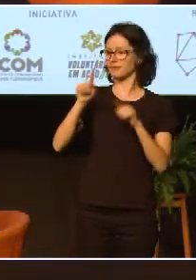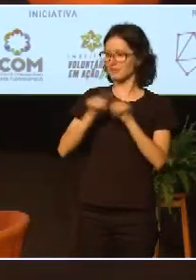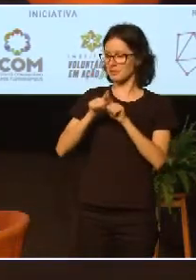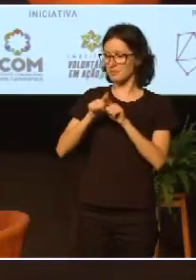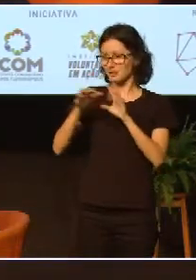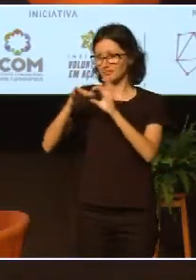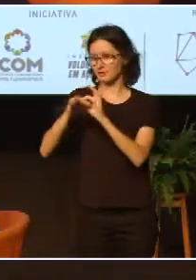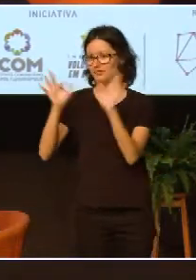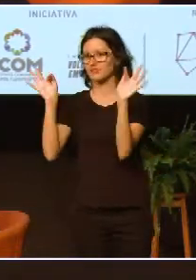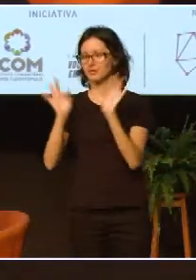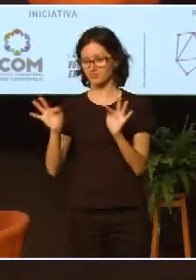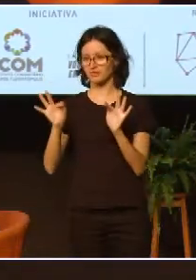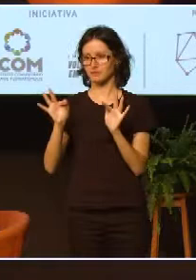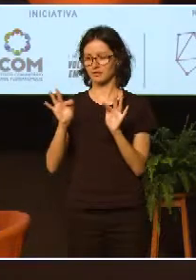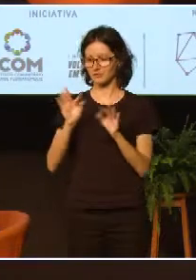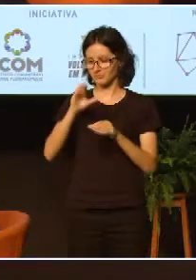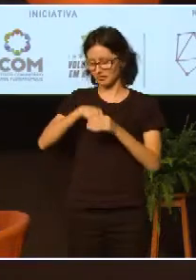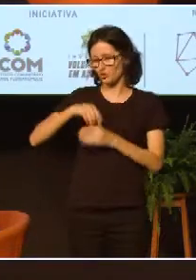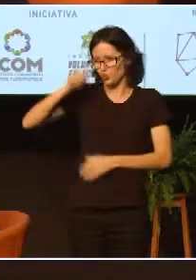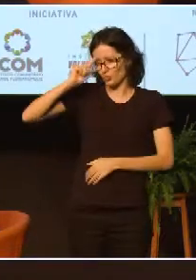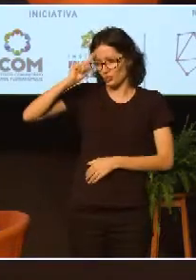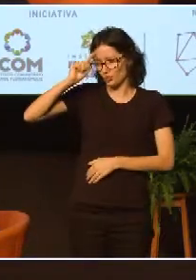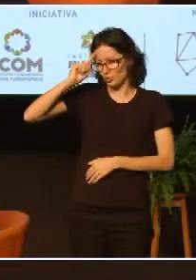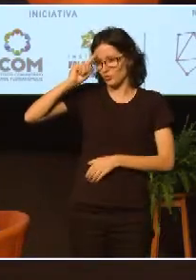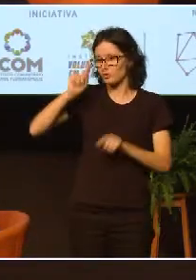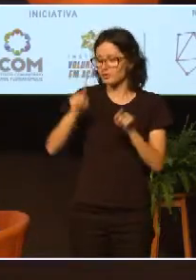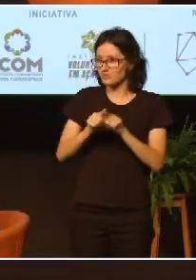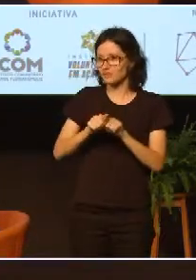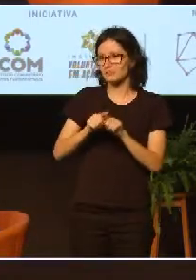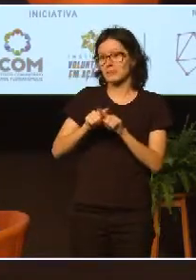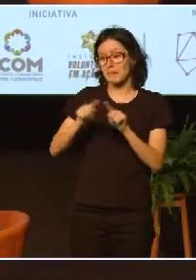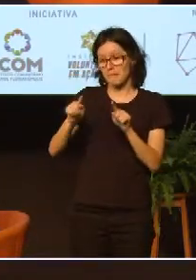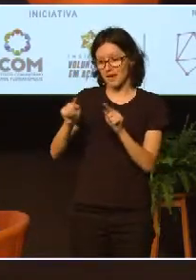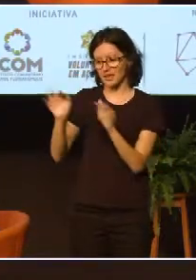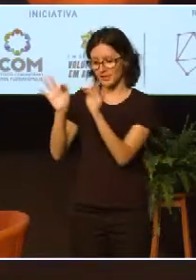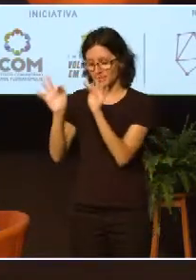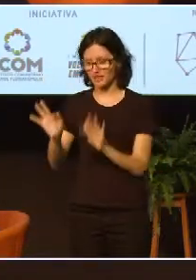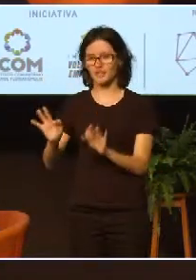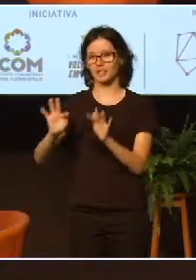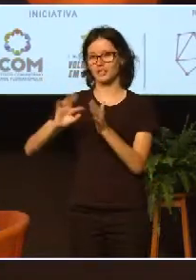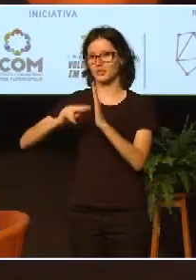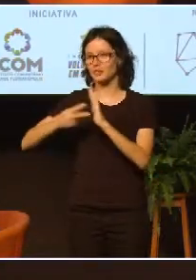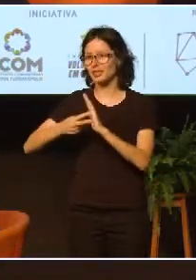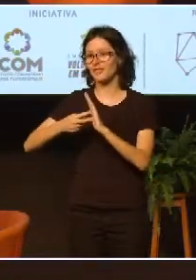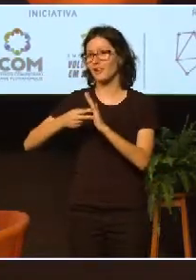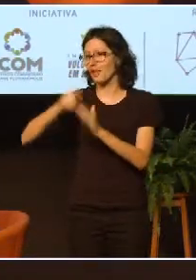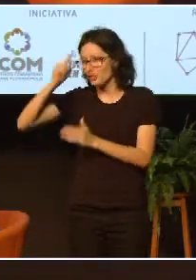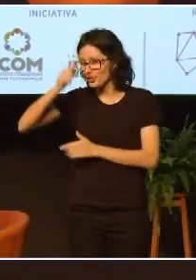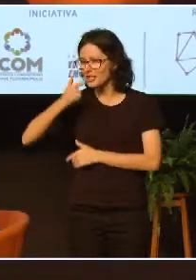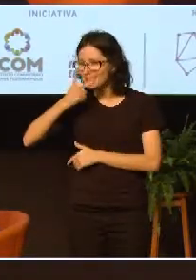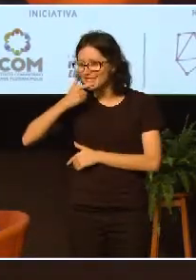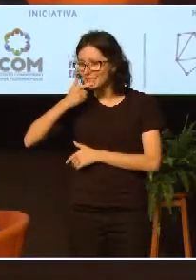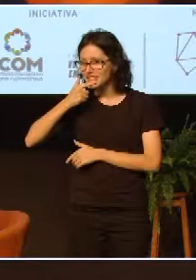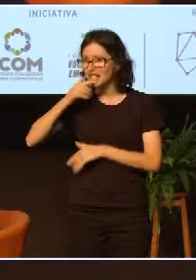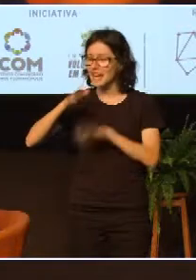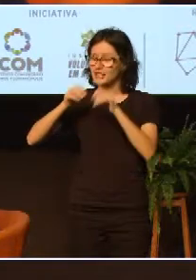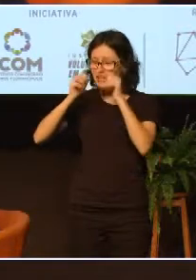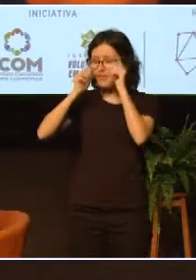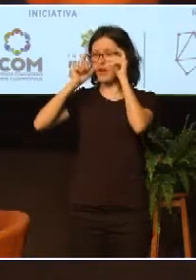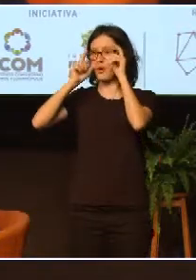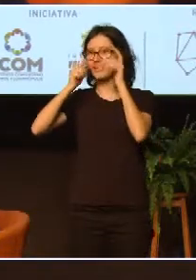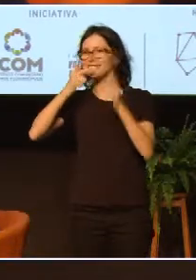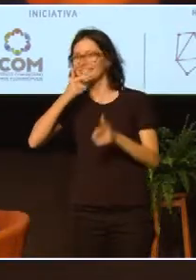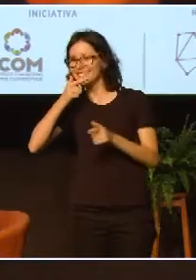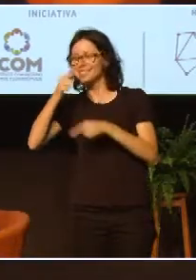felicidade, ela faz parte também do seu cotidiano. Agora, a felicidade não quer dizer que você vai rir todos os dias, você vai acordar rindo e vai dormir